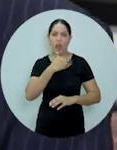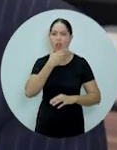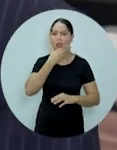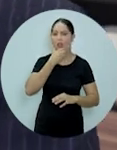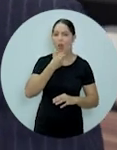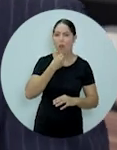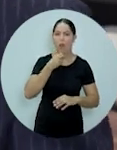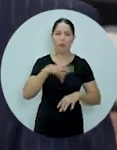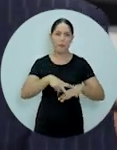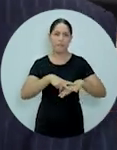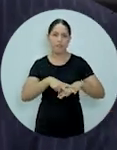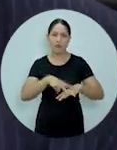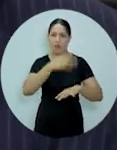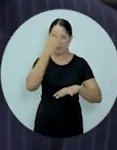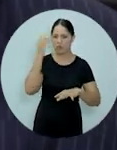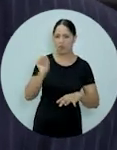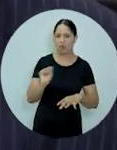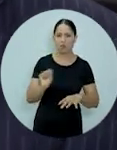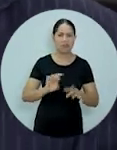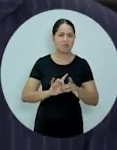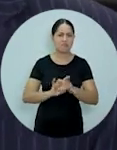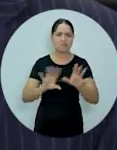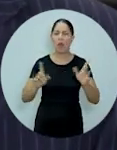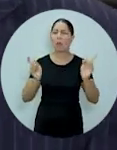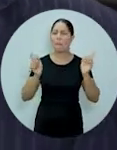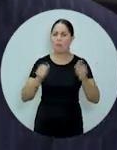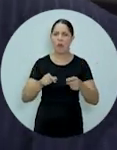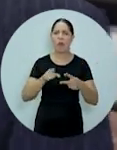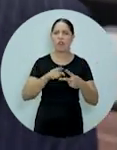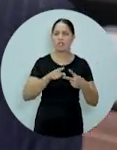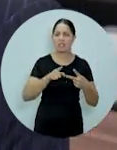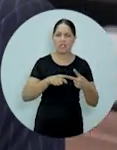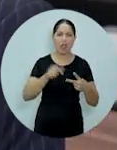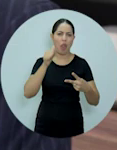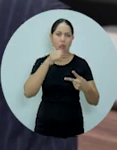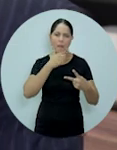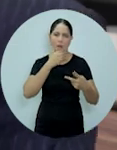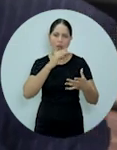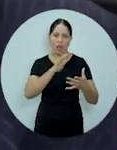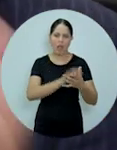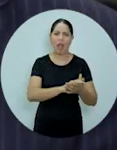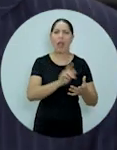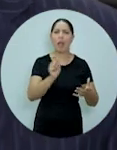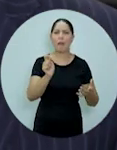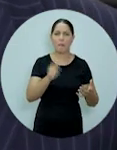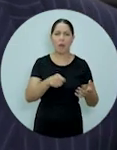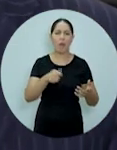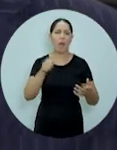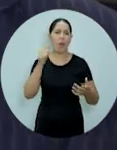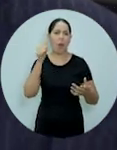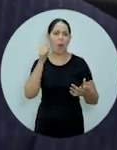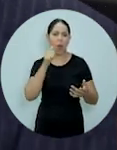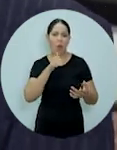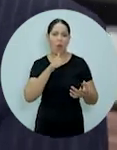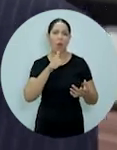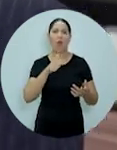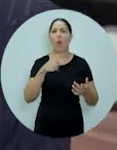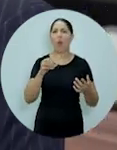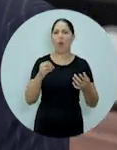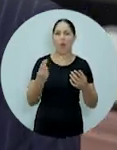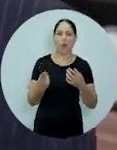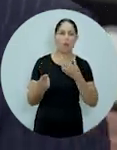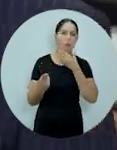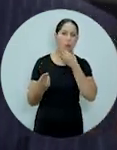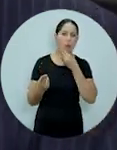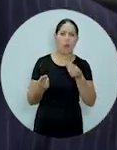solteiro. Não há nenhuma discriminação de gênero. Pode ser um casal, pode ser um homem só, pode ser uma mulher,